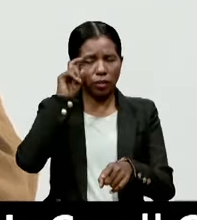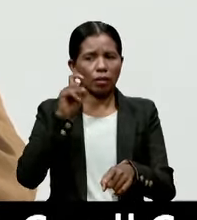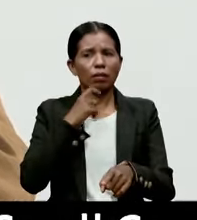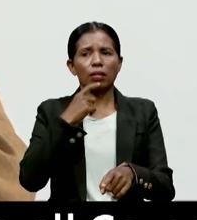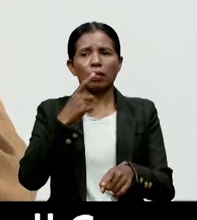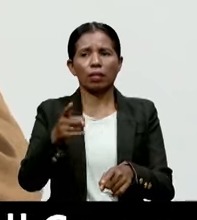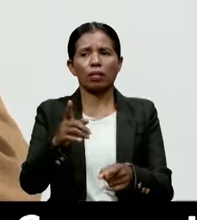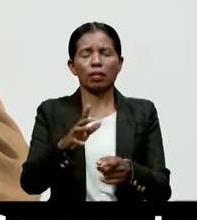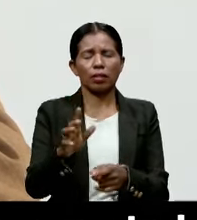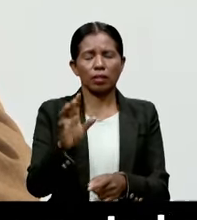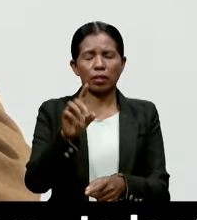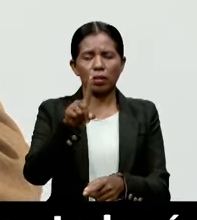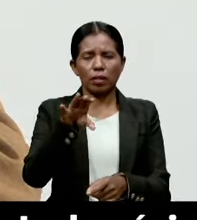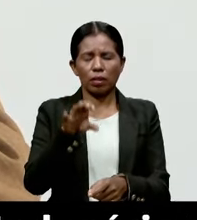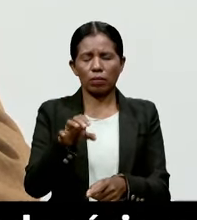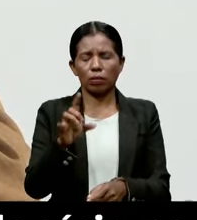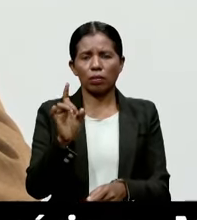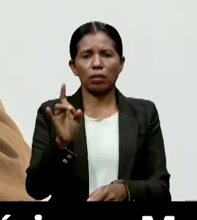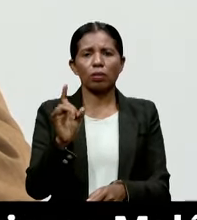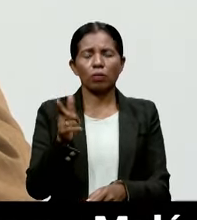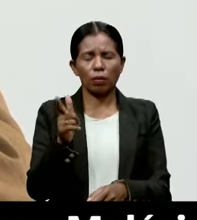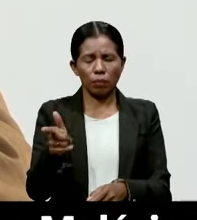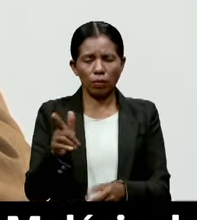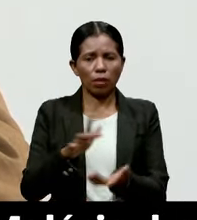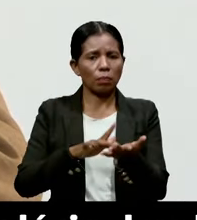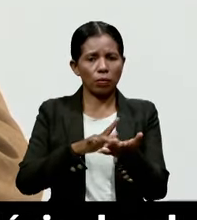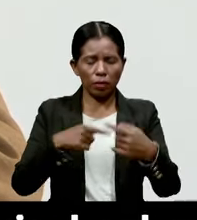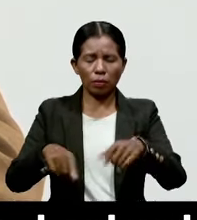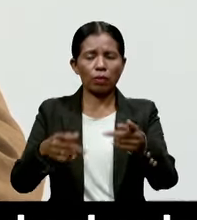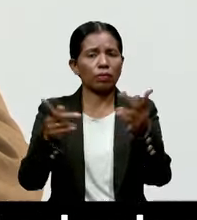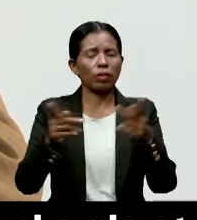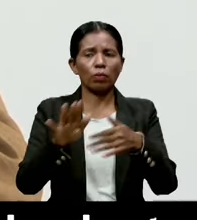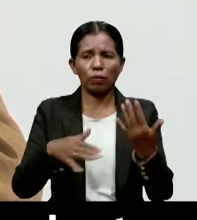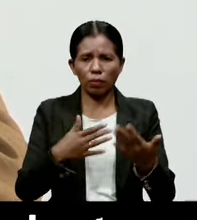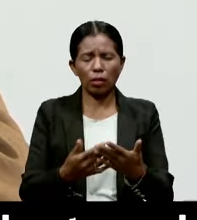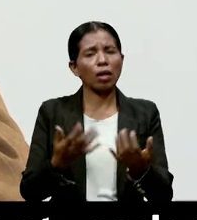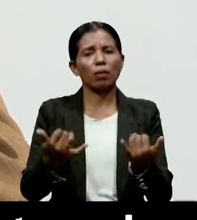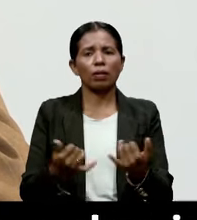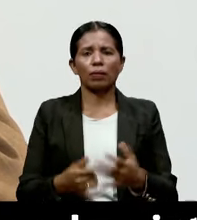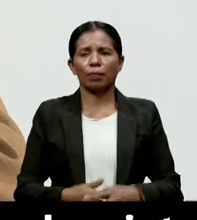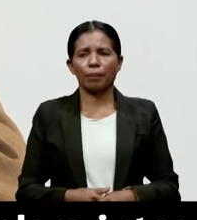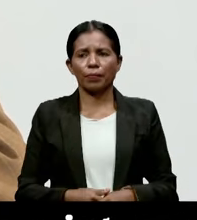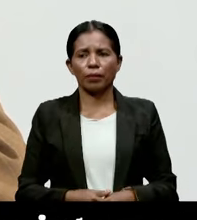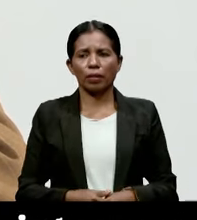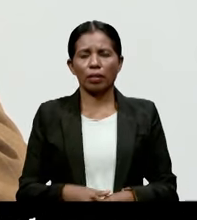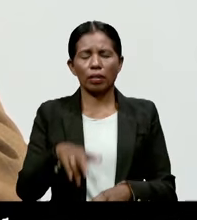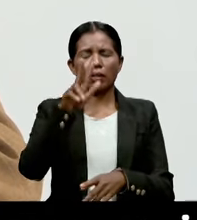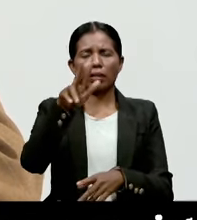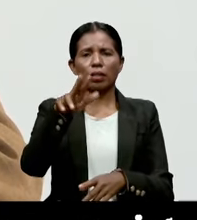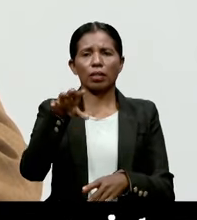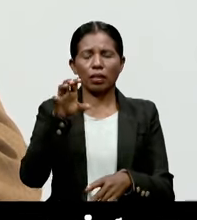tak emu rusi tumba, pa fatin hotu tu. Agora 300 dia